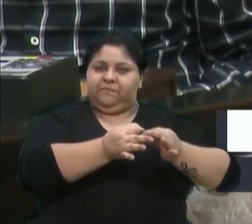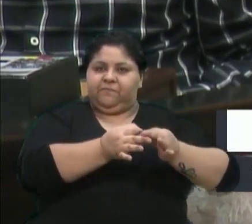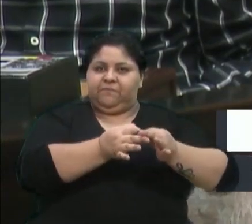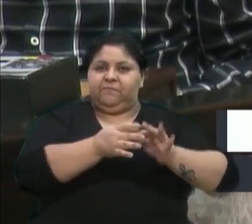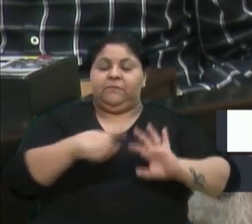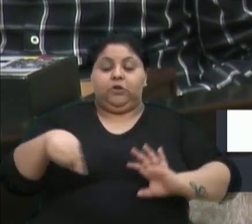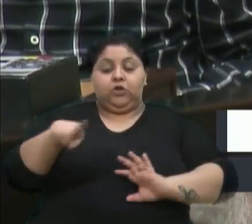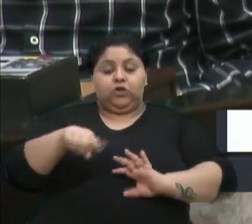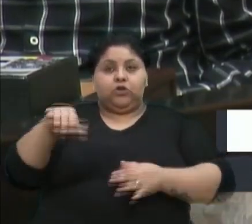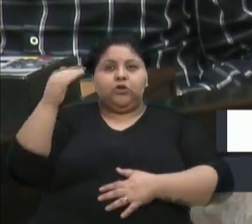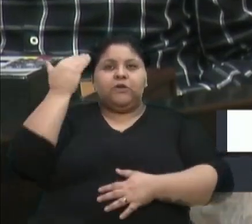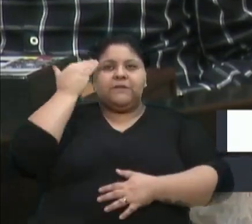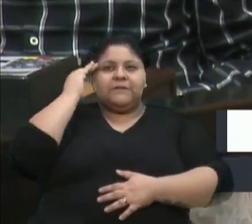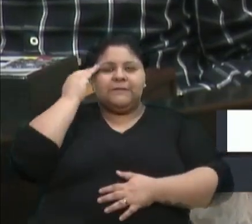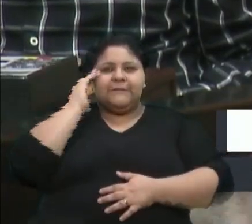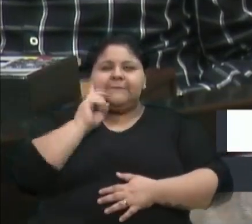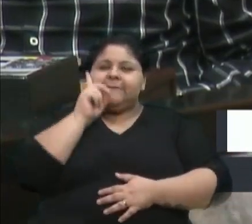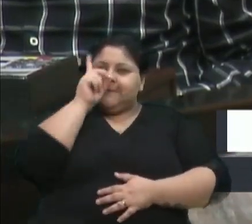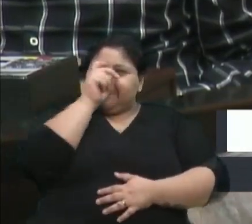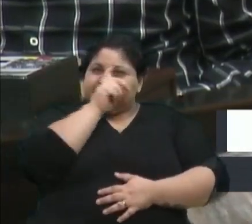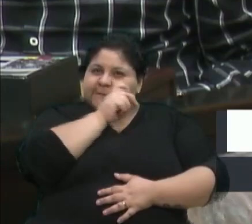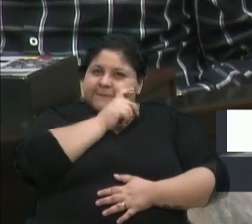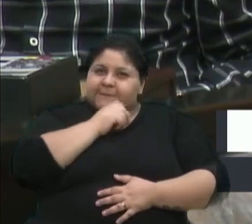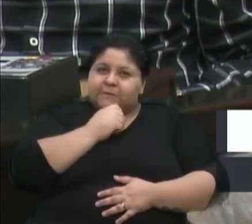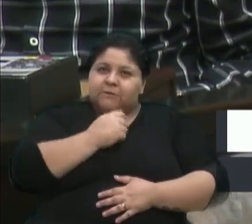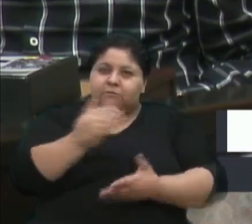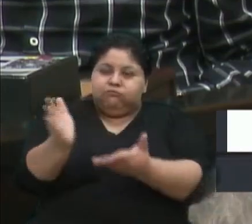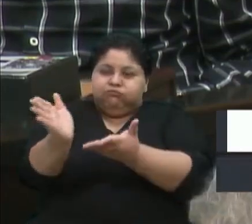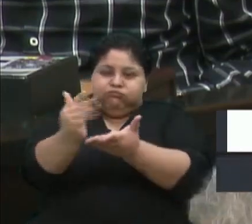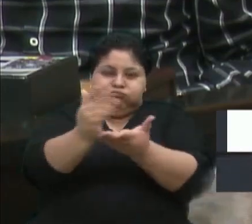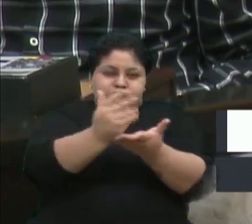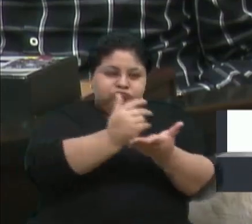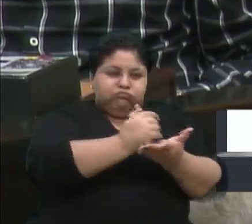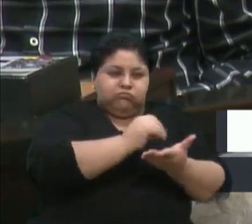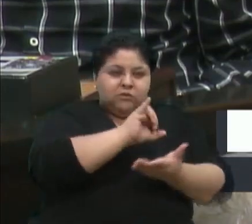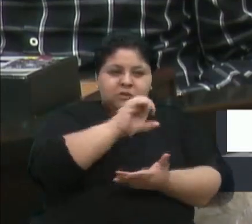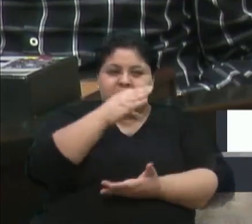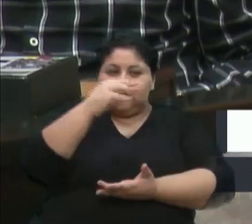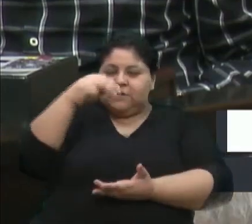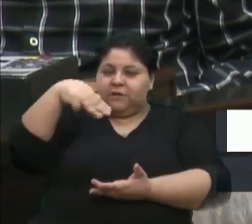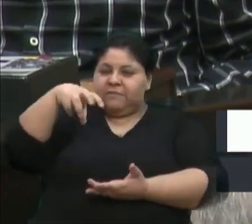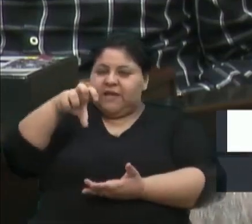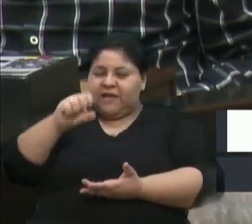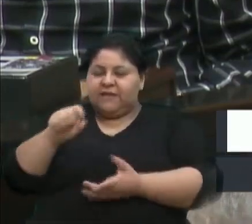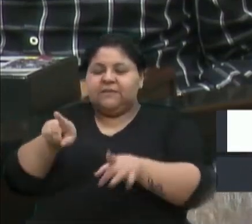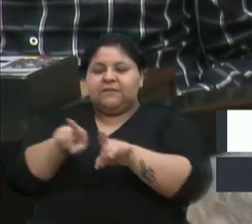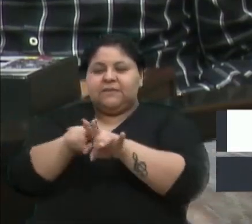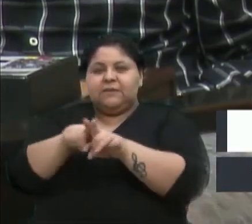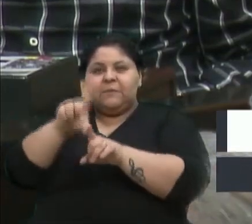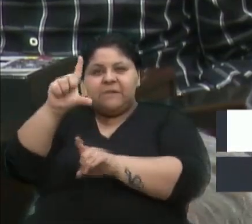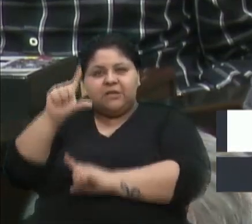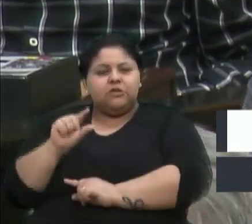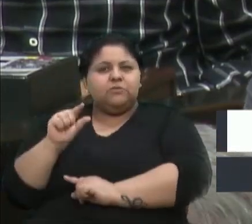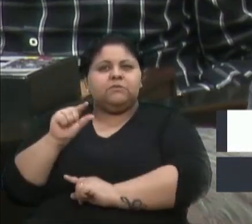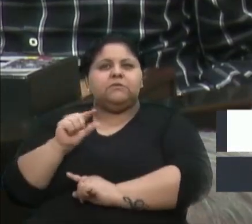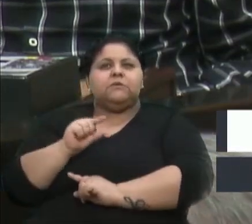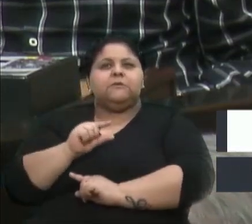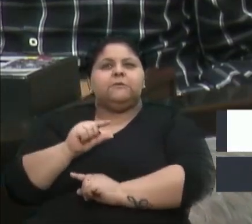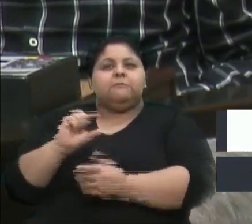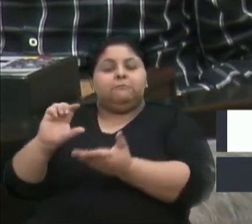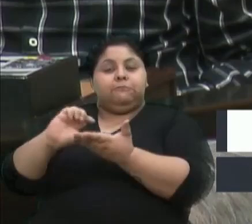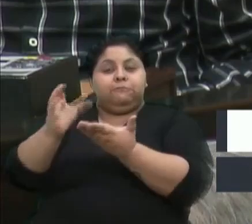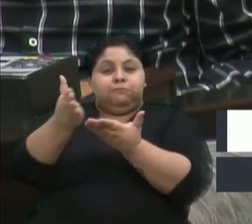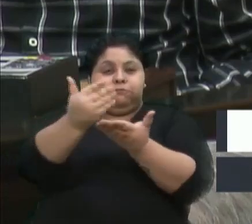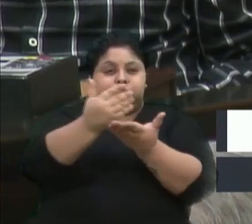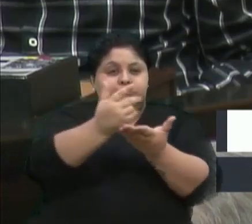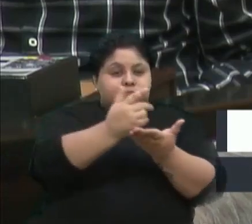nós sabemos a dificuldade que tem da arrecadação do ICMS que também diminuiu arrecadação